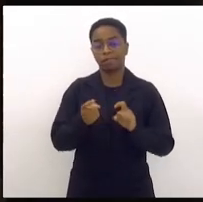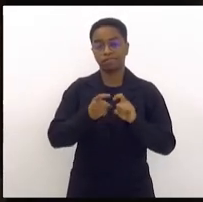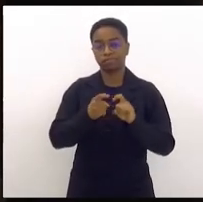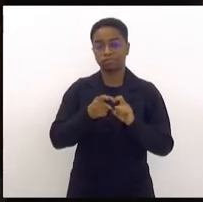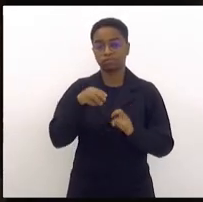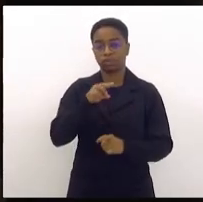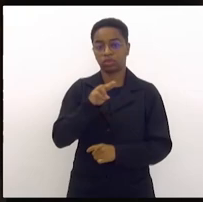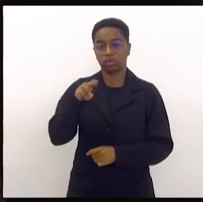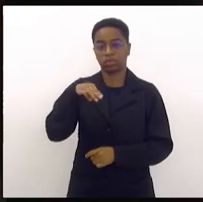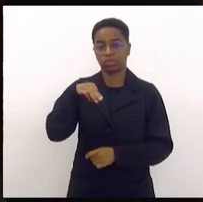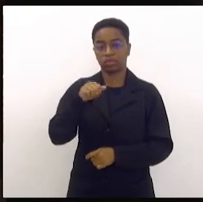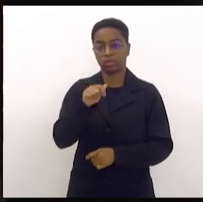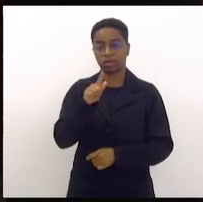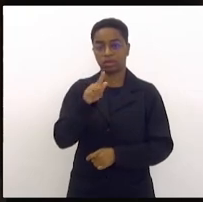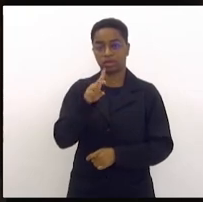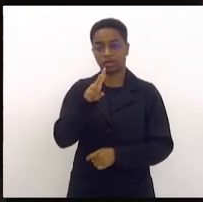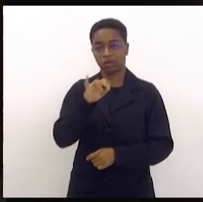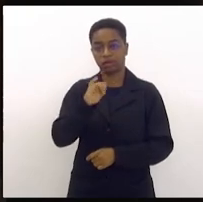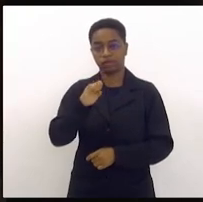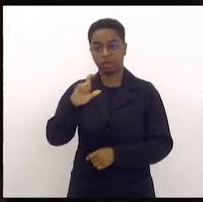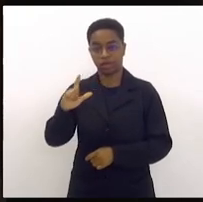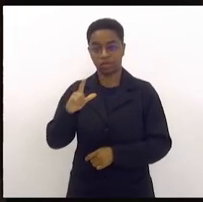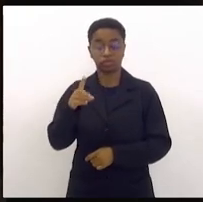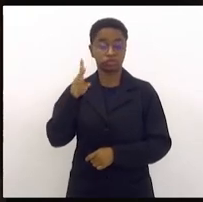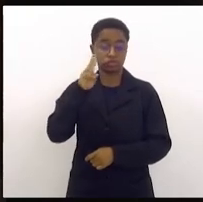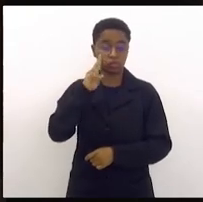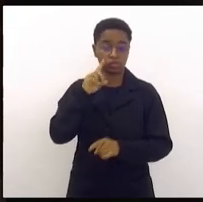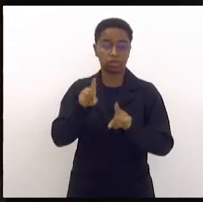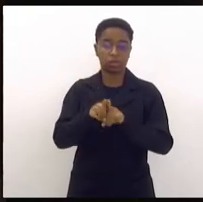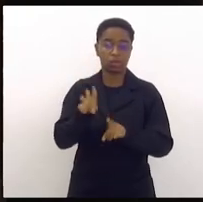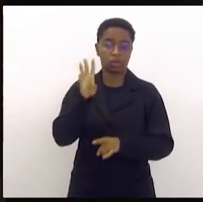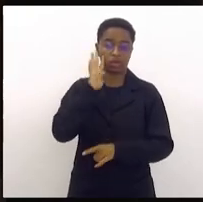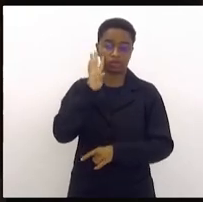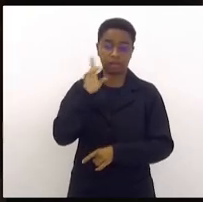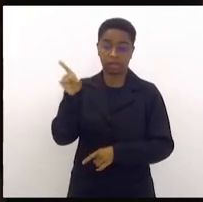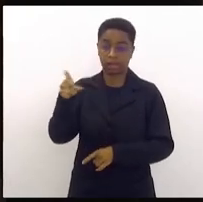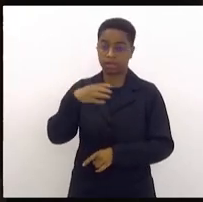Marviel, marquei para segunda e quarta em Vitória da Conquista, Bahia.